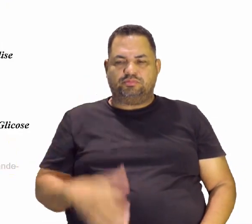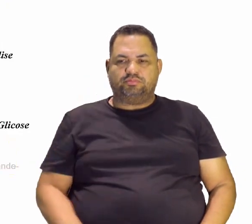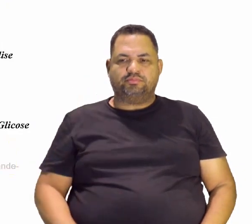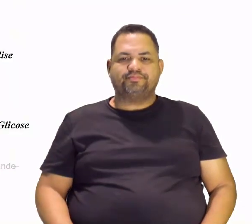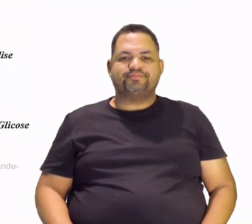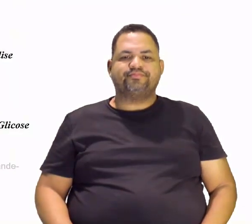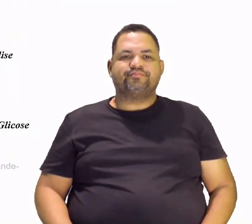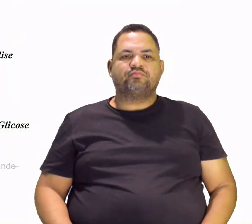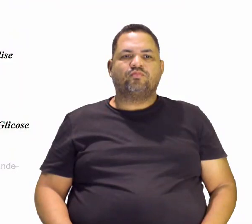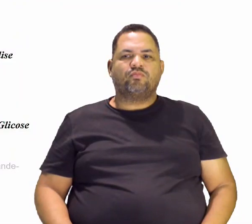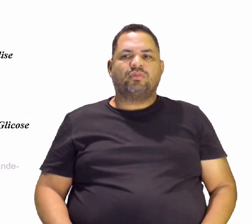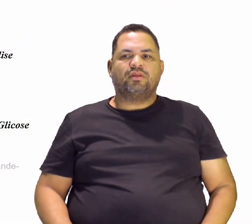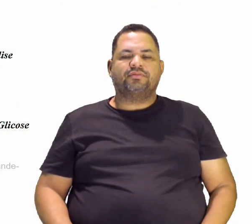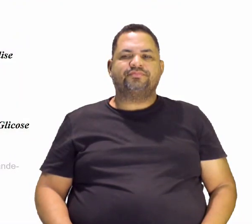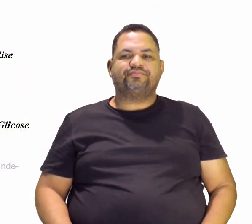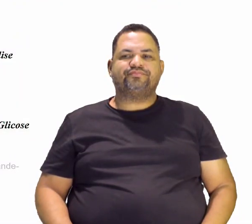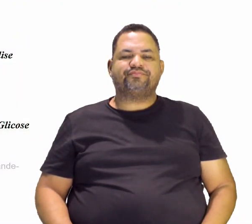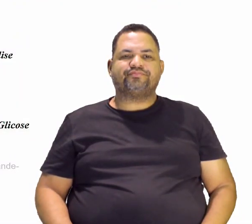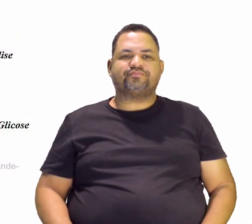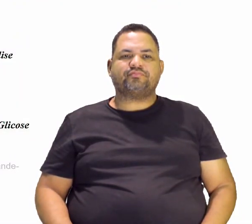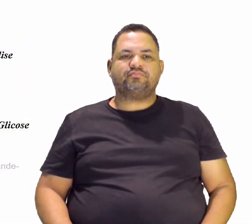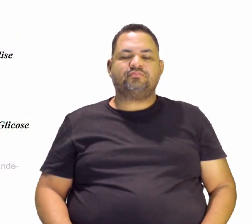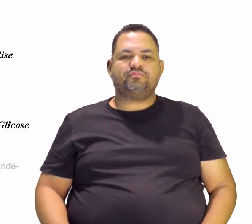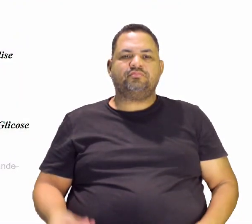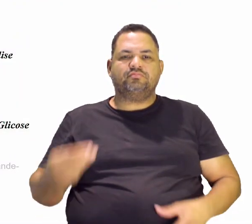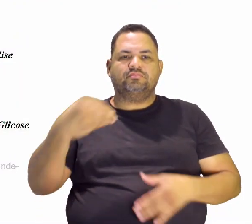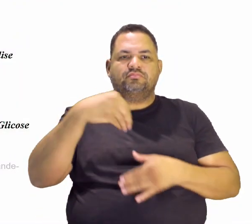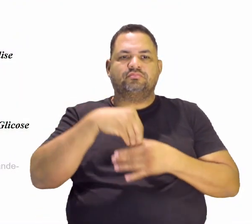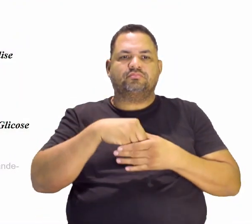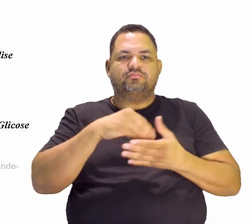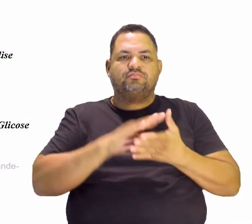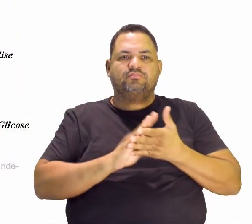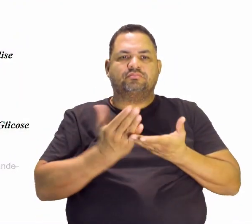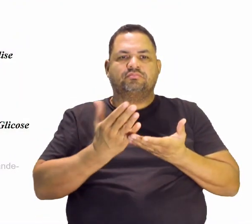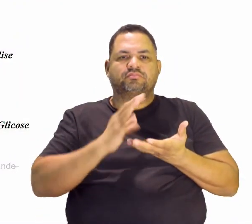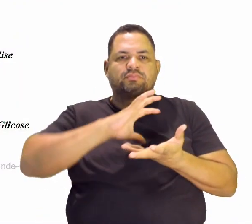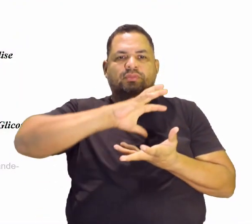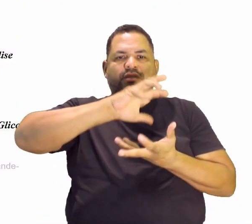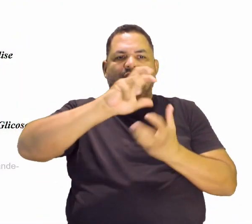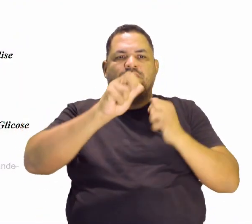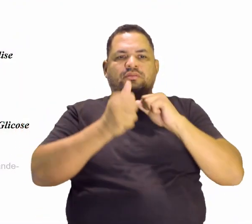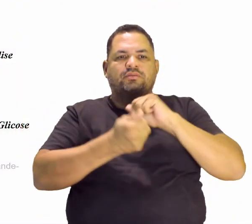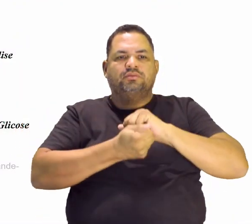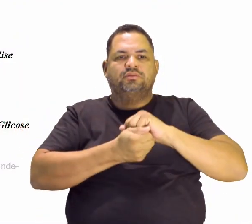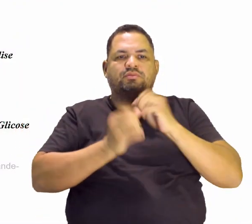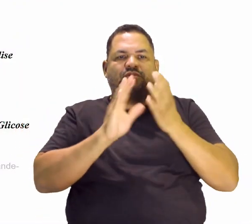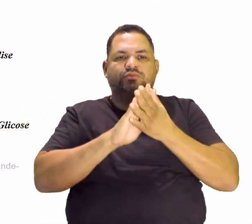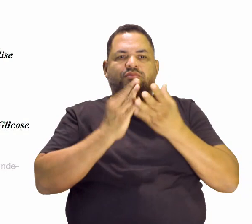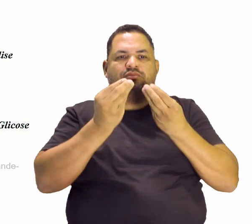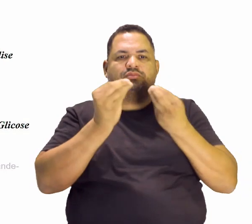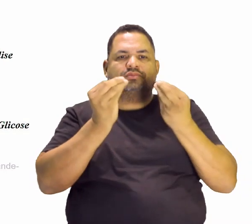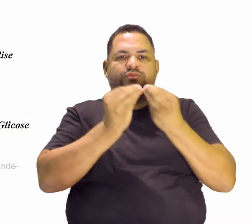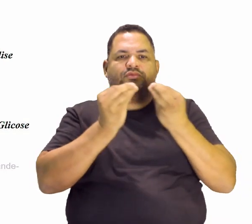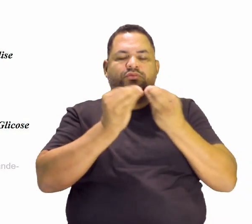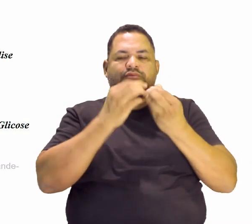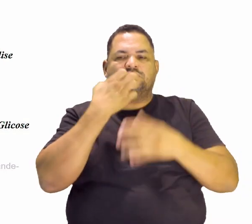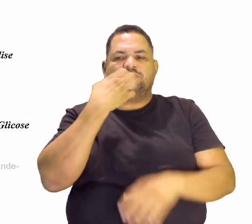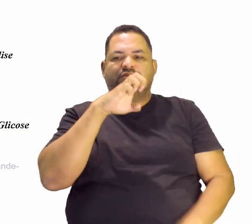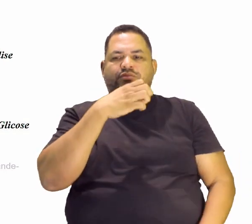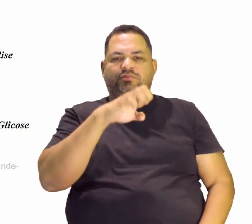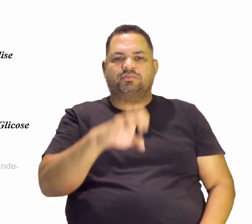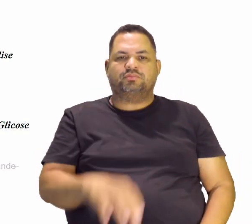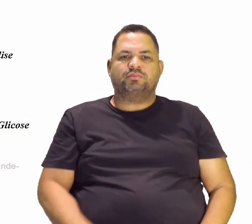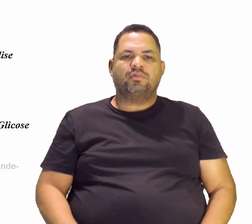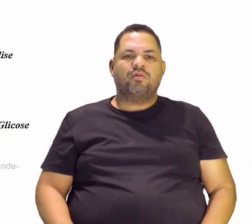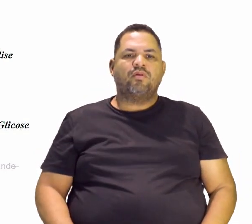Iris? Aí dentro dessas vias metabólicas e substratos energéticos que nós temos, os substratos são aqui,